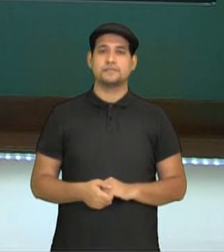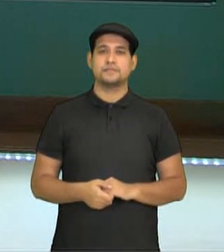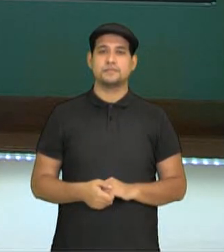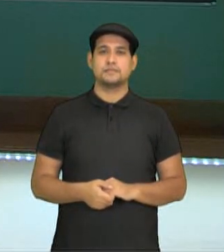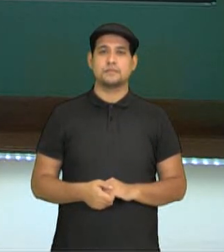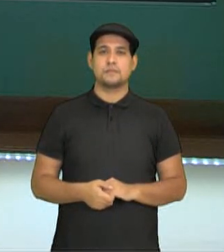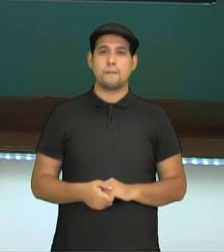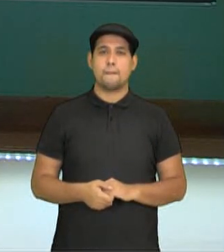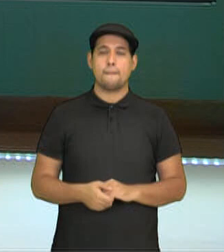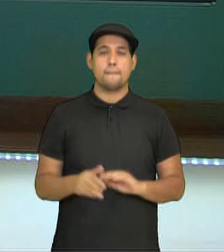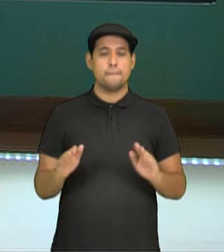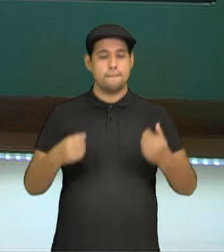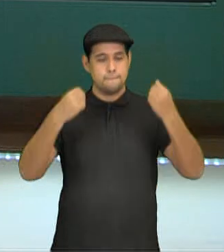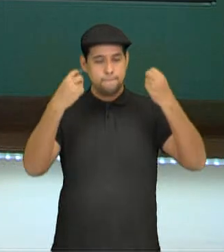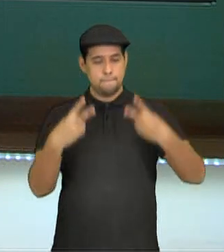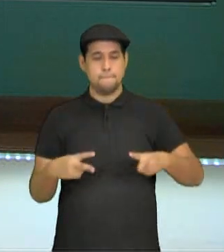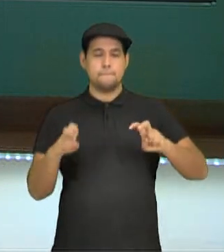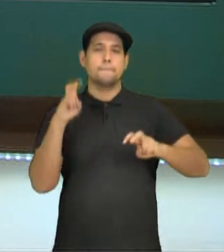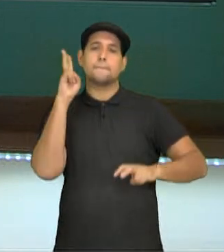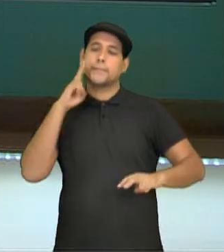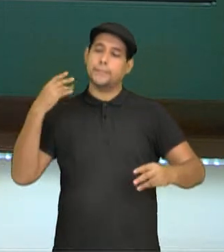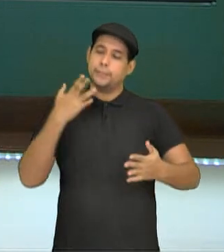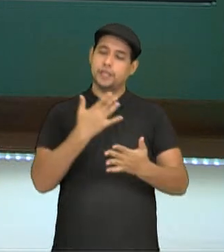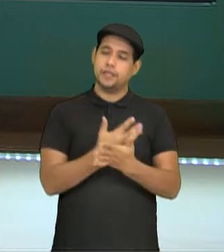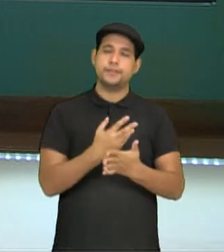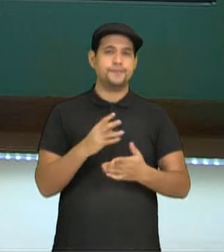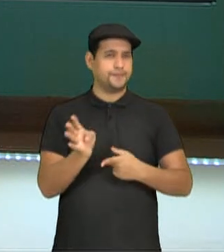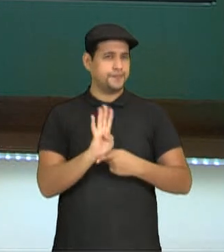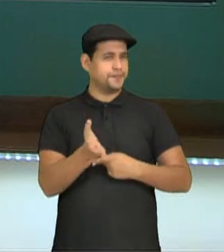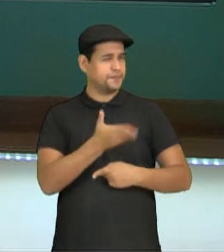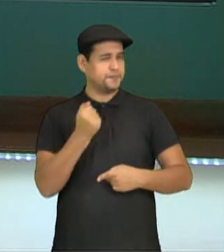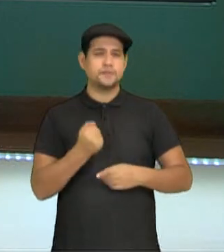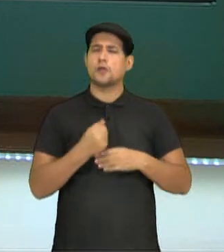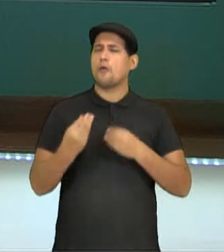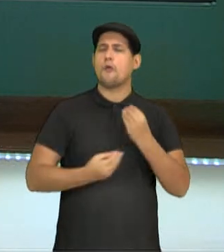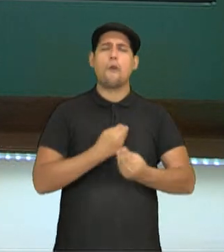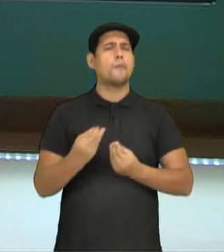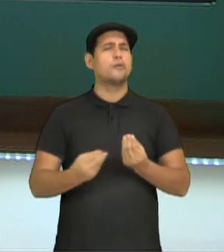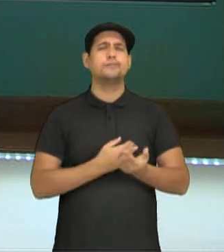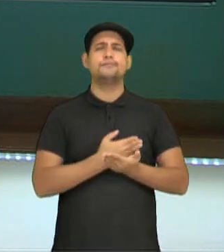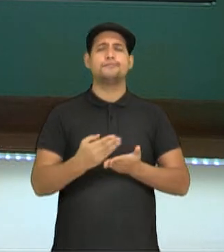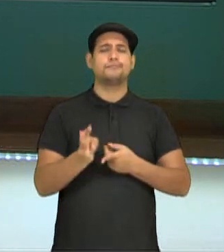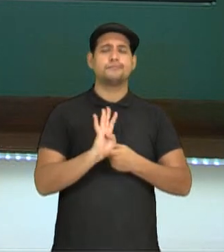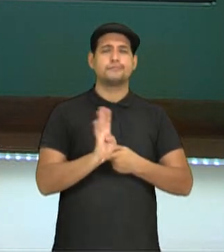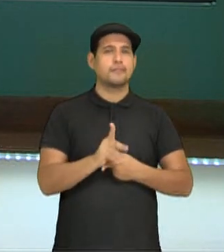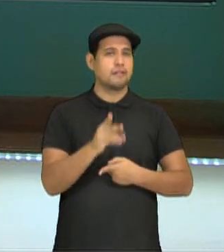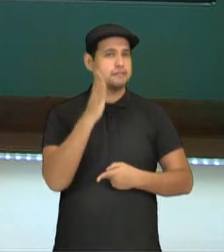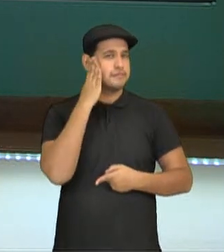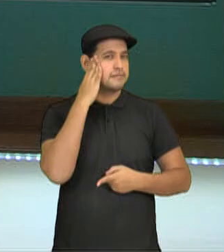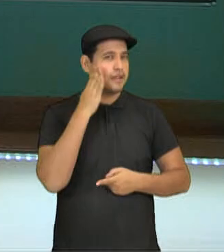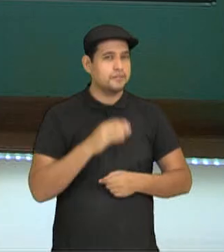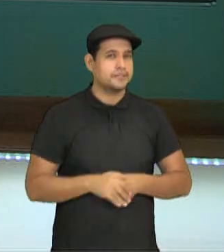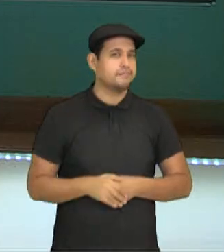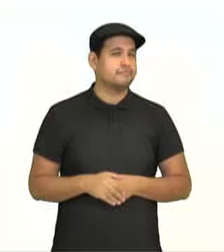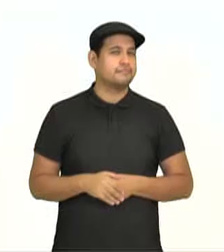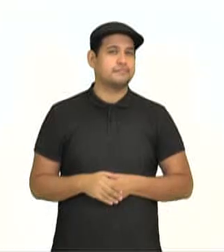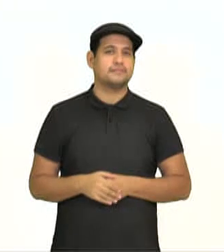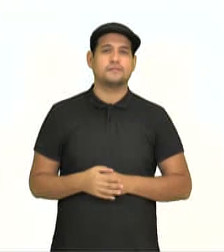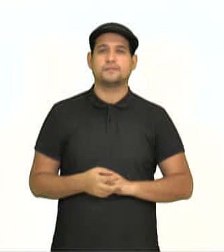Bom, então vamos falar um pouquinho da história do cinema. Quando que surgiu o cinema? Você sabe? Quando